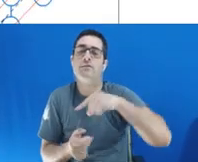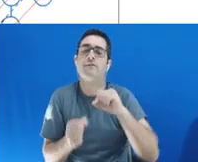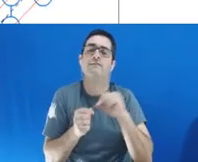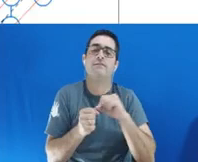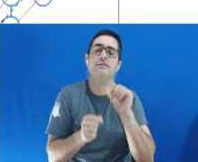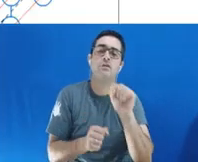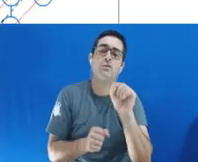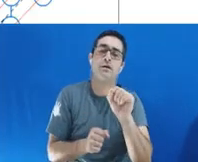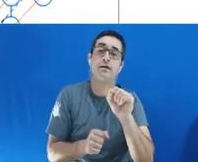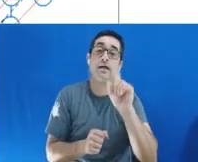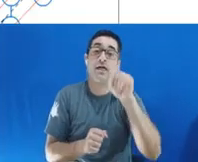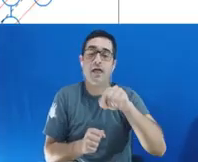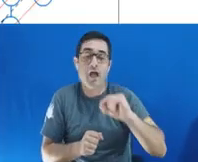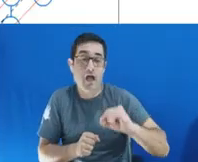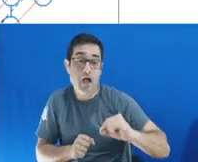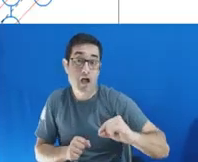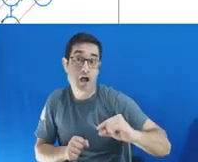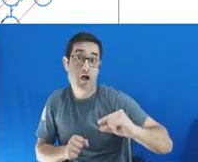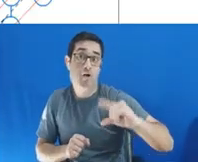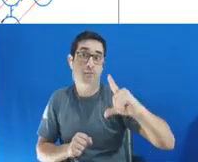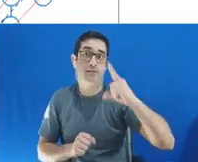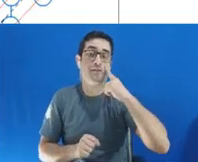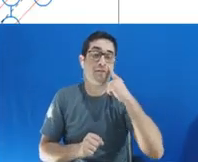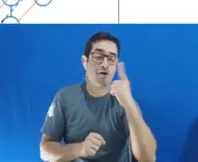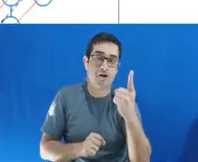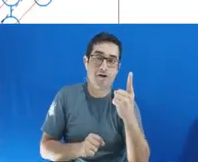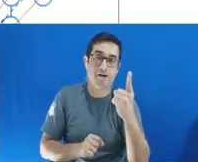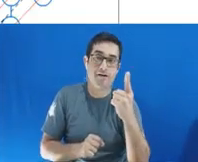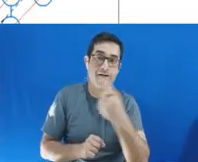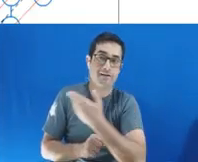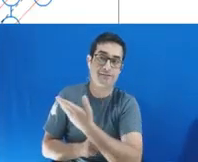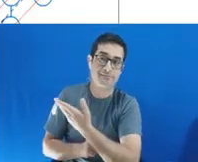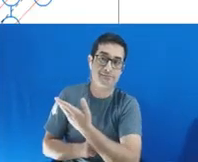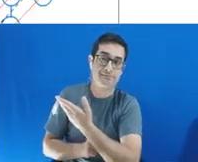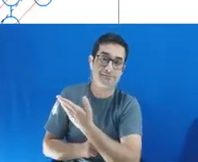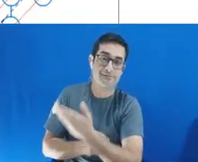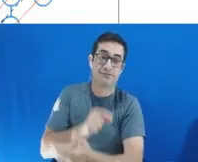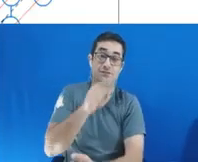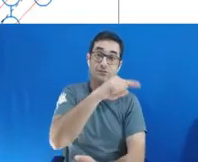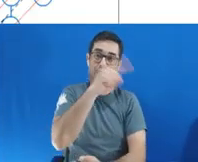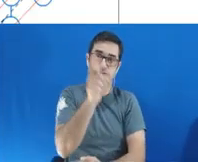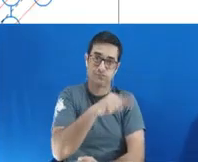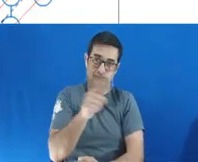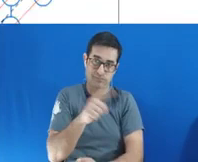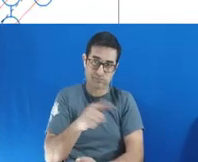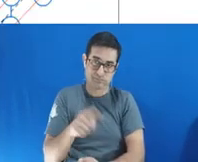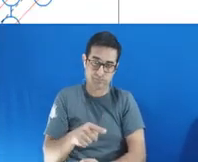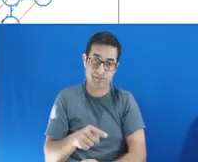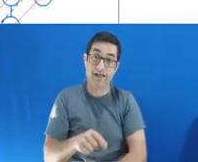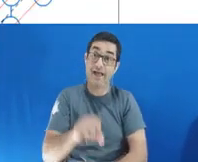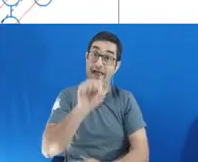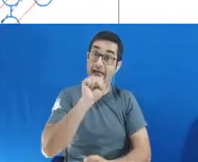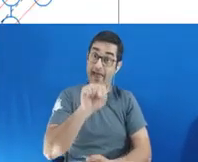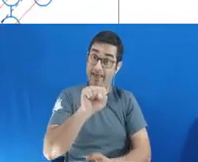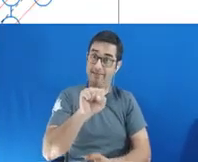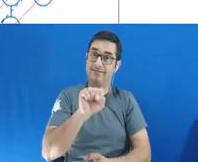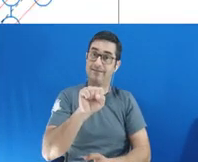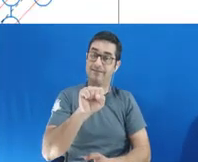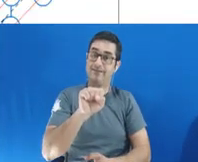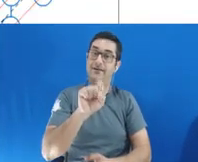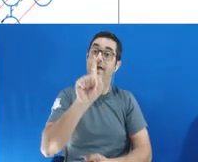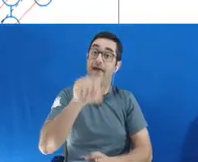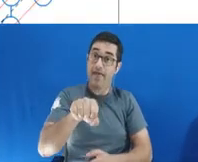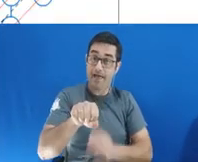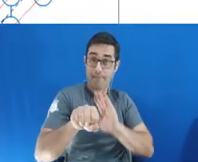aqui? Eu estou aumentando este parâmetro aqui, que é a blindagem, simbolizado por S. Então,